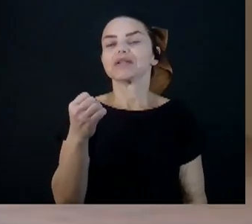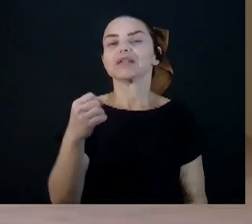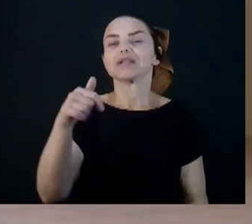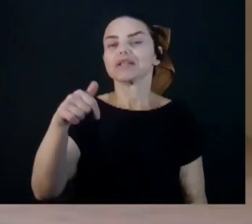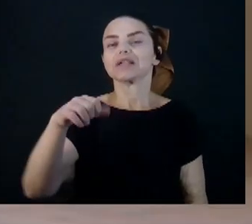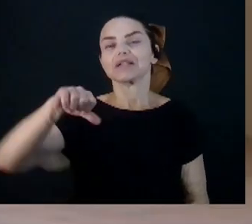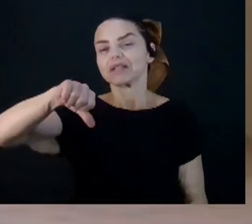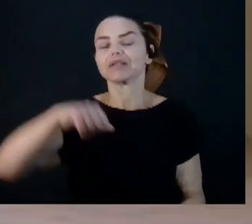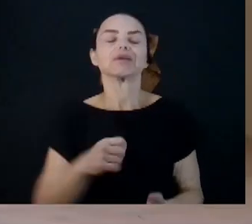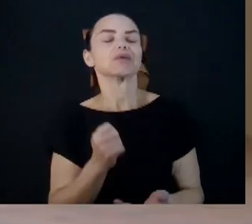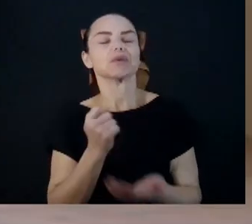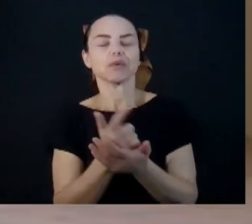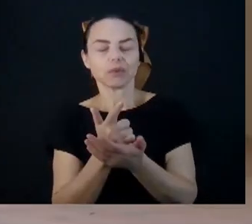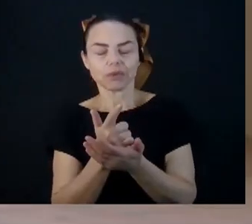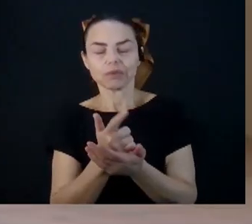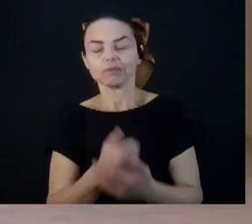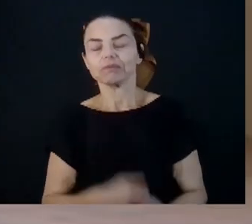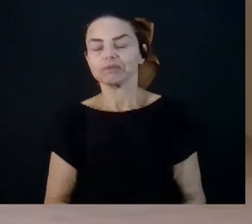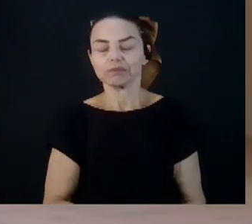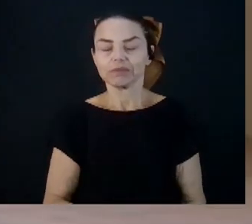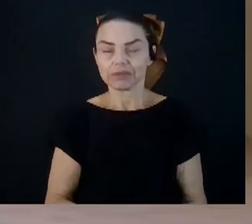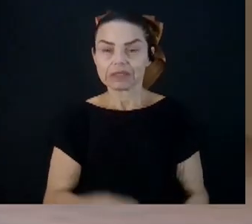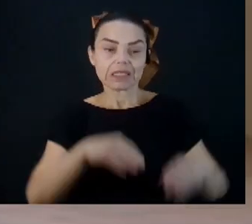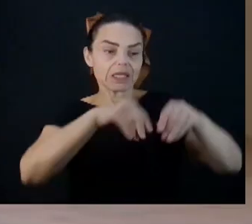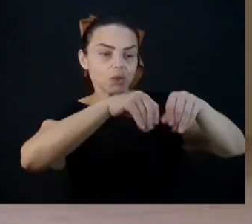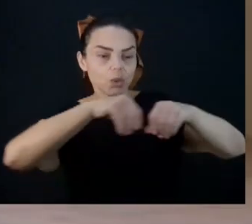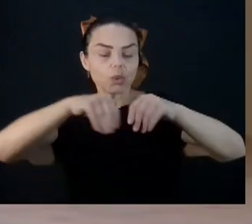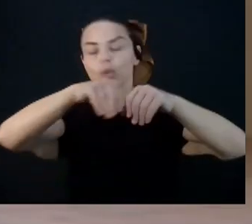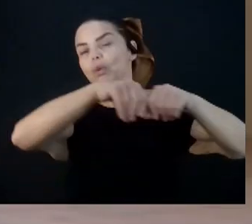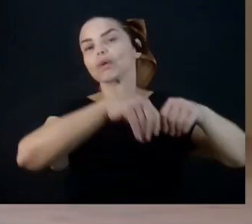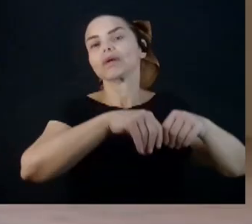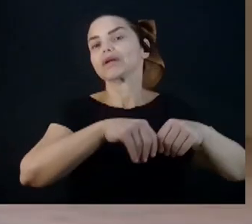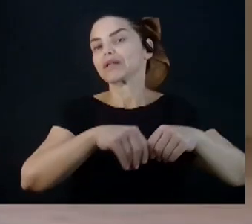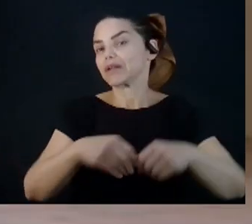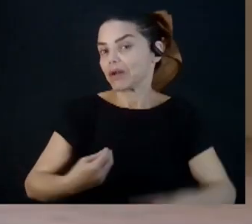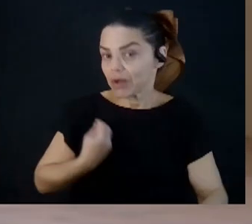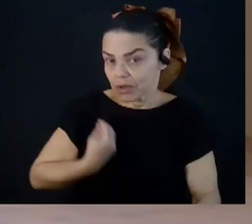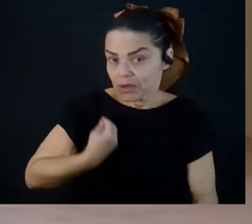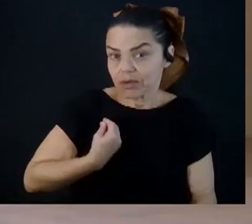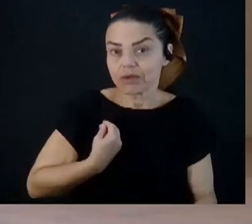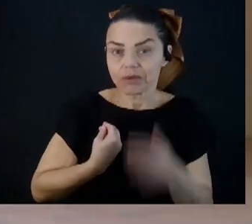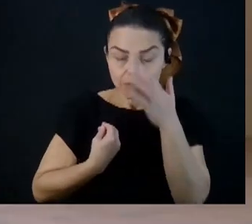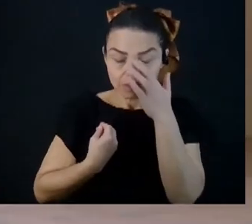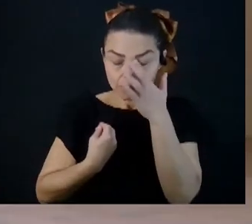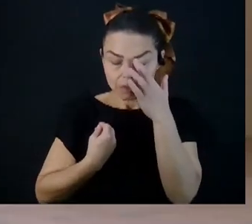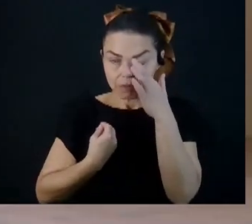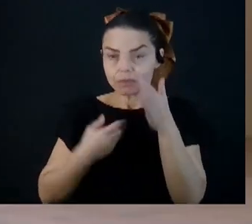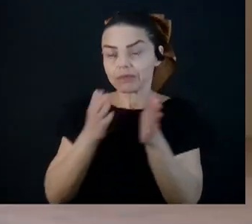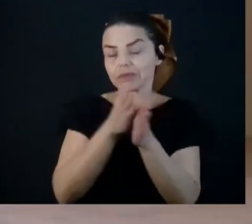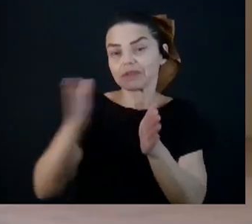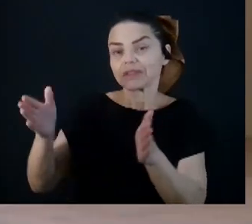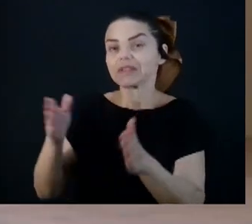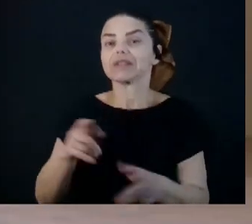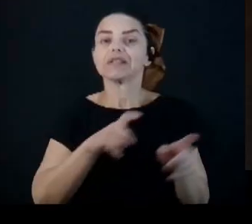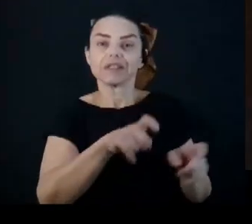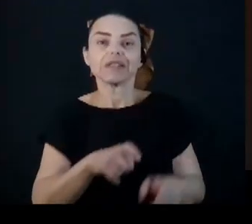adquiriram esse pedaço de terra aqui onde a gente está, né? Uma parte do sítio do seu Nicolau Krembel, uma outra parte do sítio do